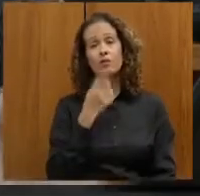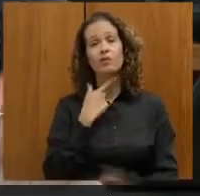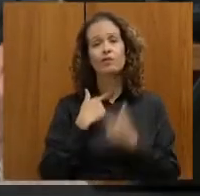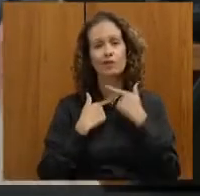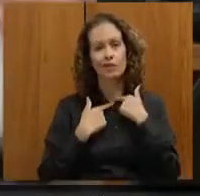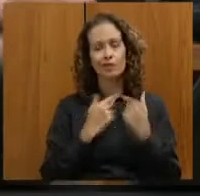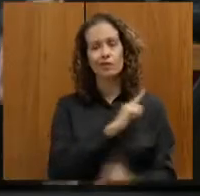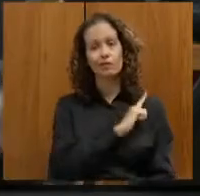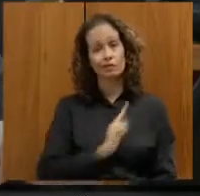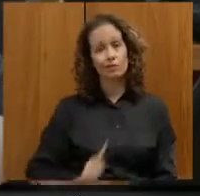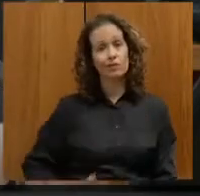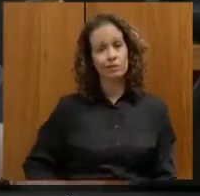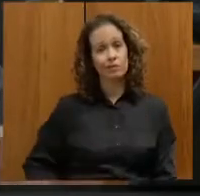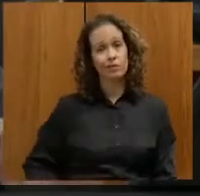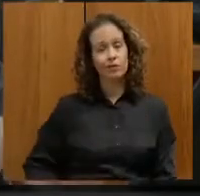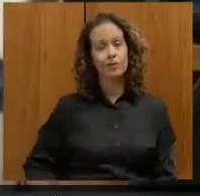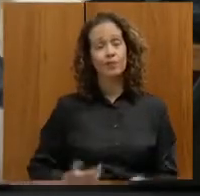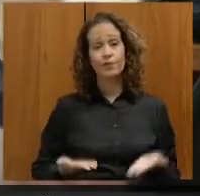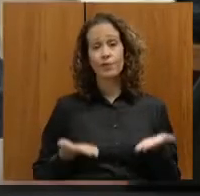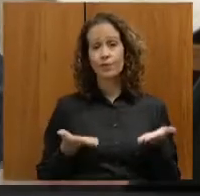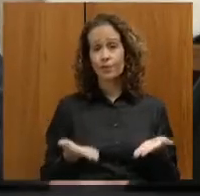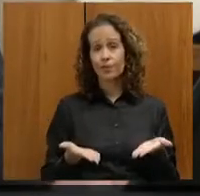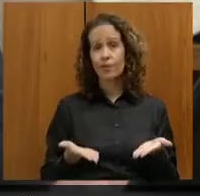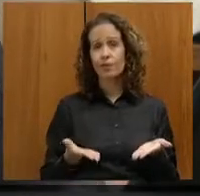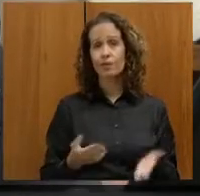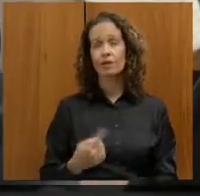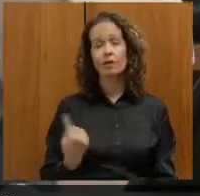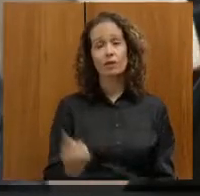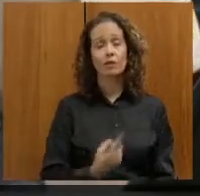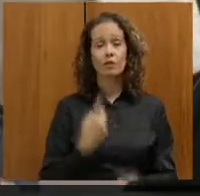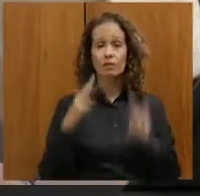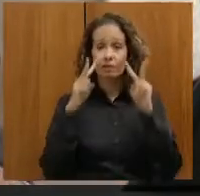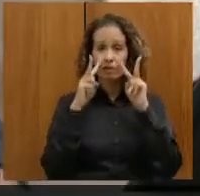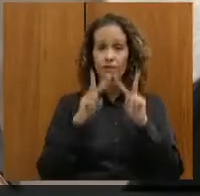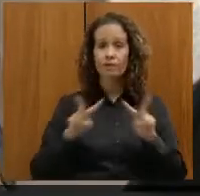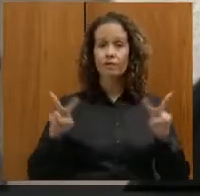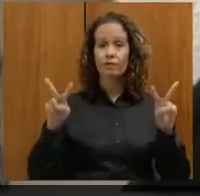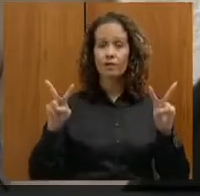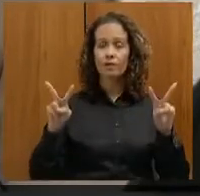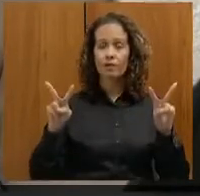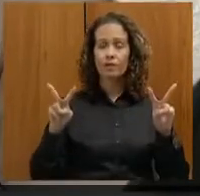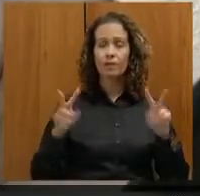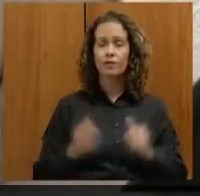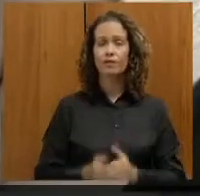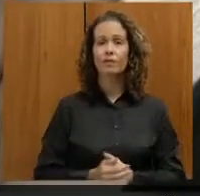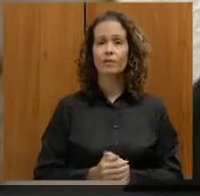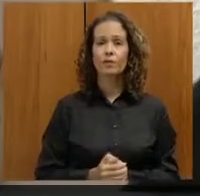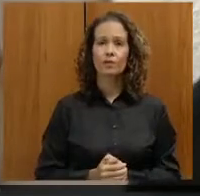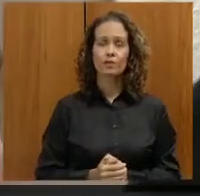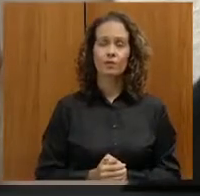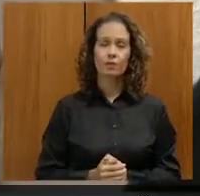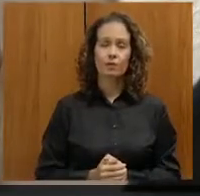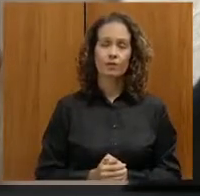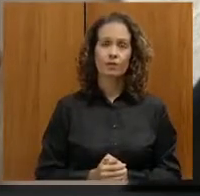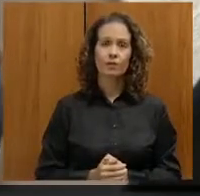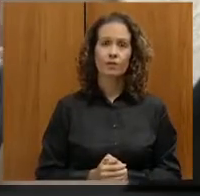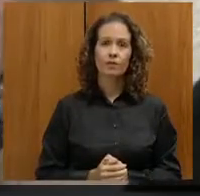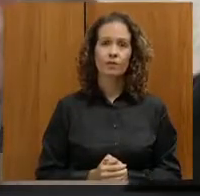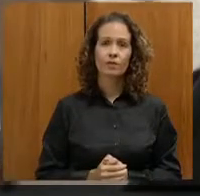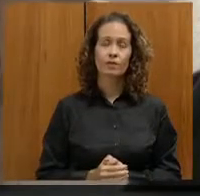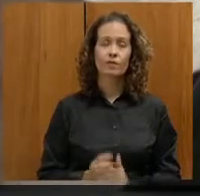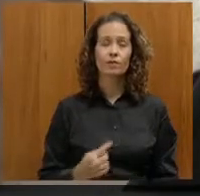mais ou menos é o nosso vamos dizer assim a nossa visão com relação né o nosso